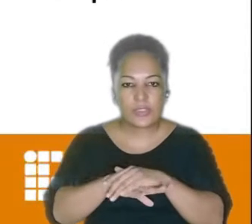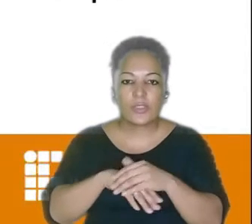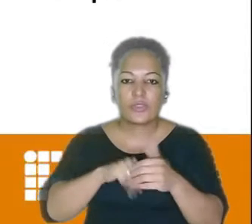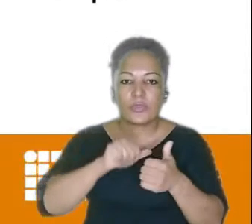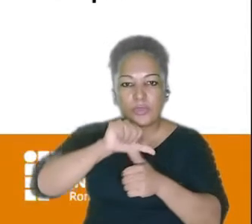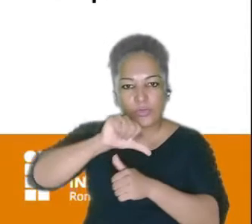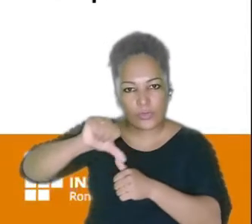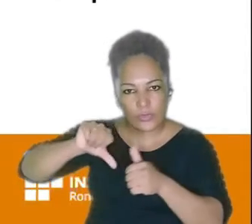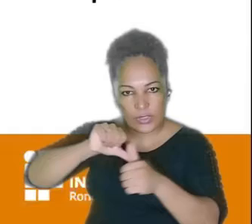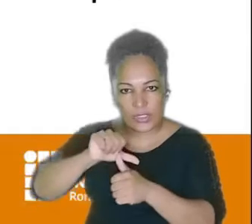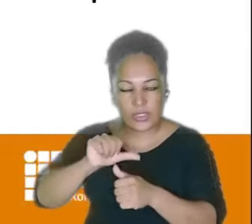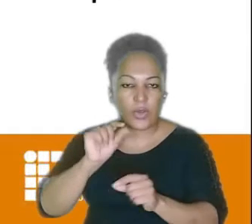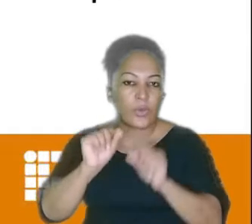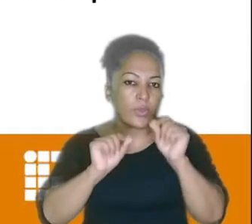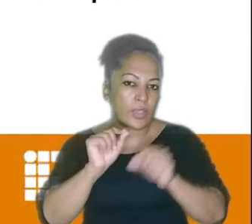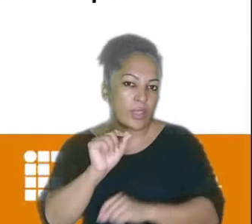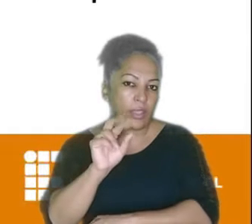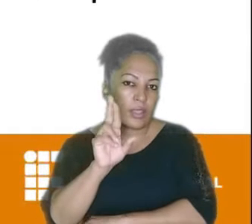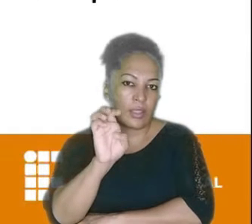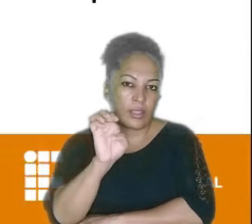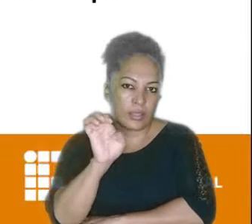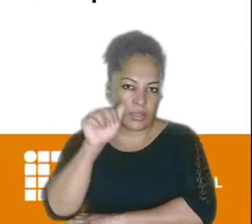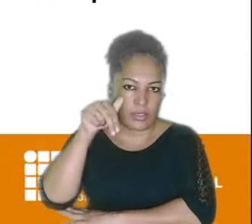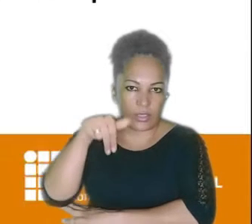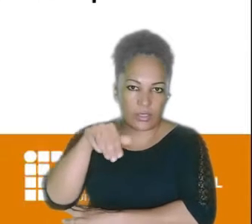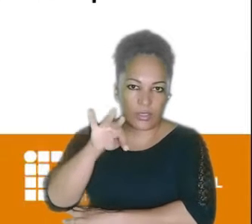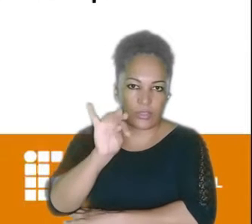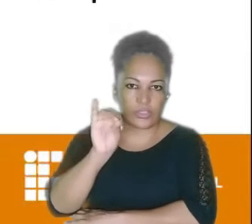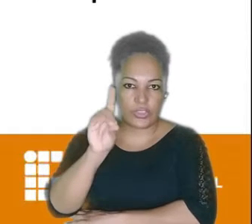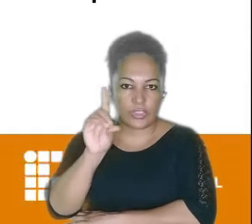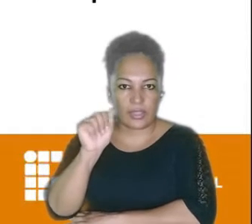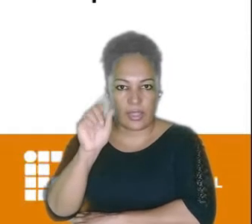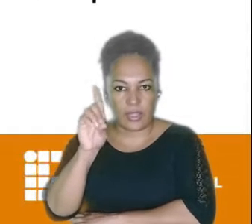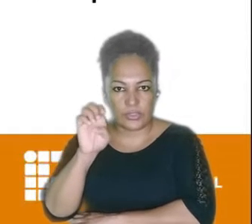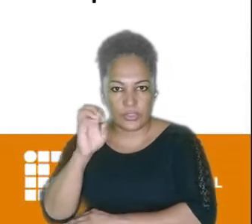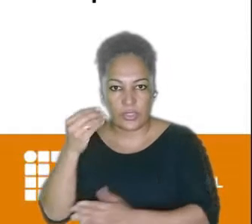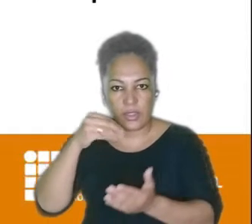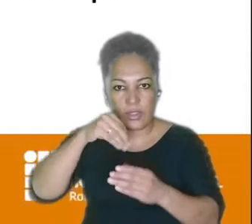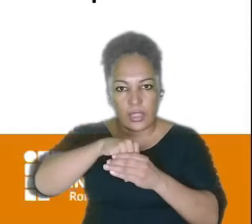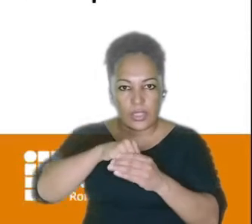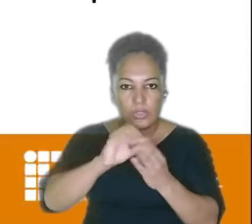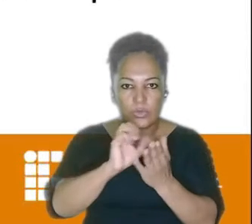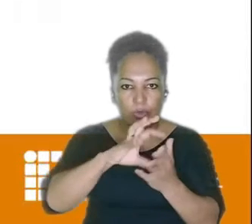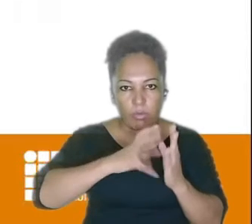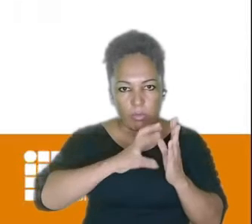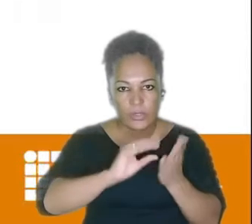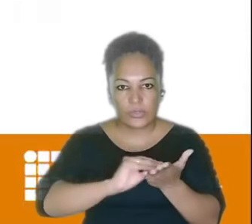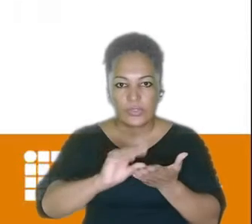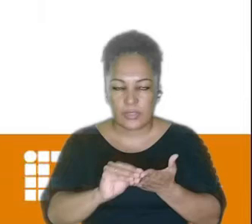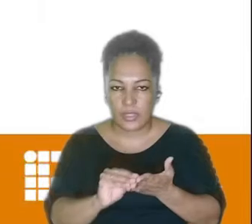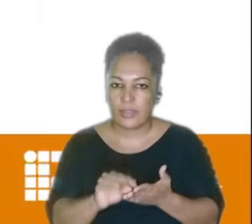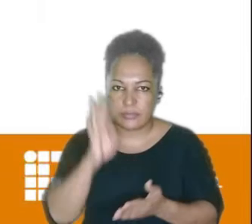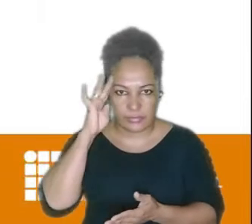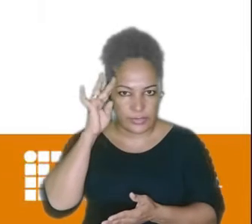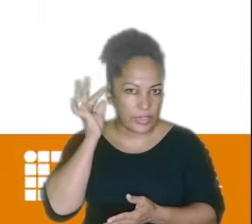né, virarão, possivelmente, entidades no meu banco de dados. Está claro, galera? Estão lembrando aqui? Top